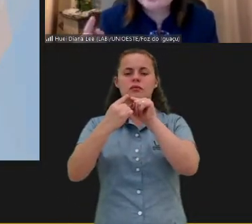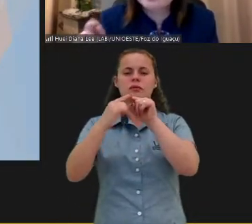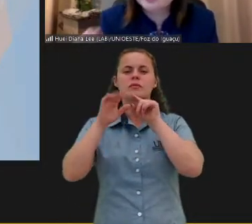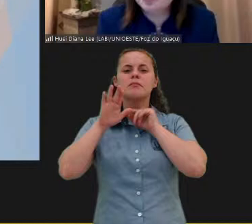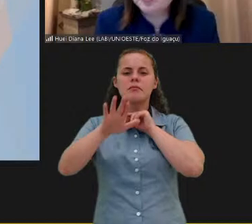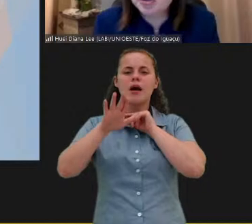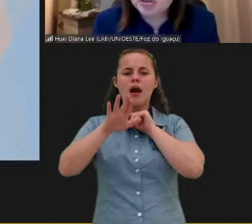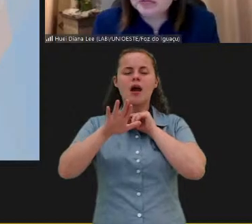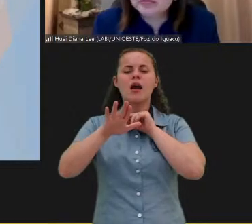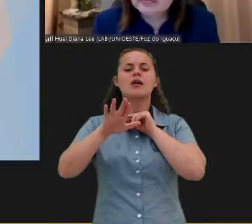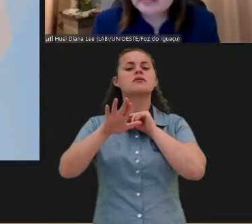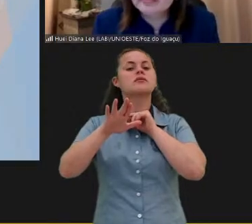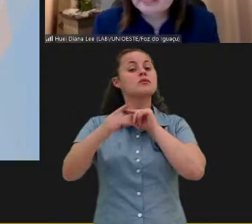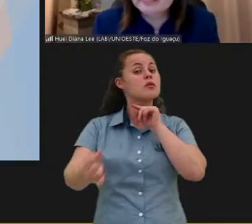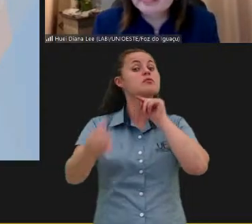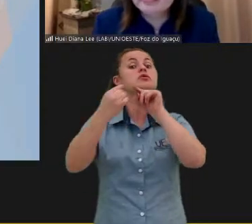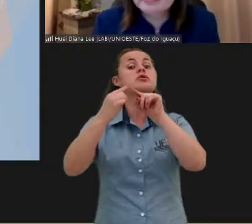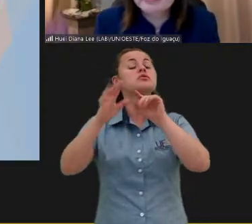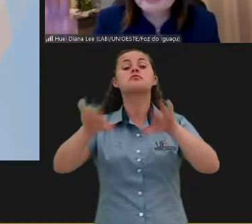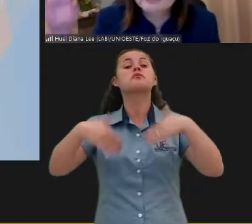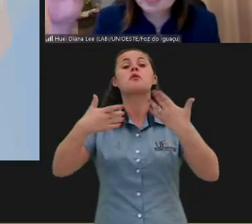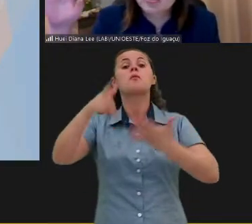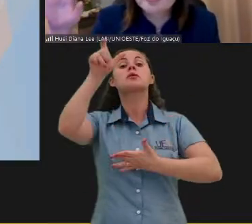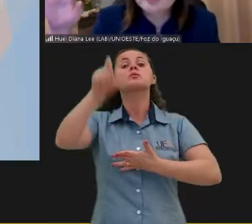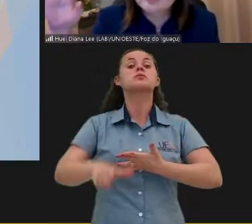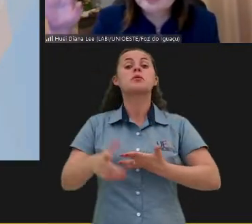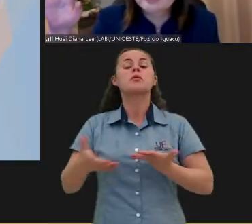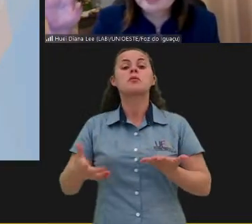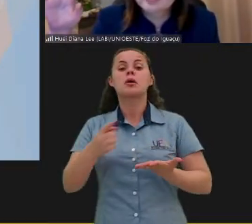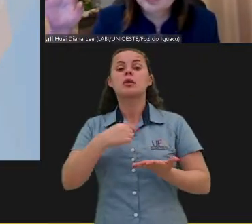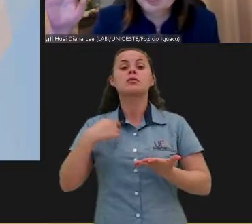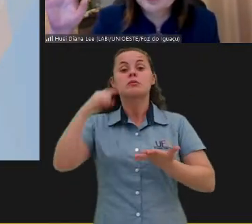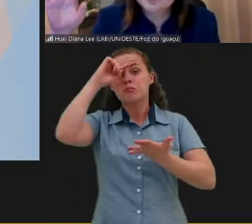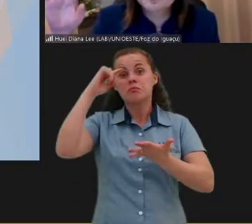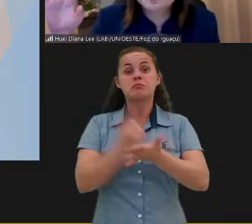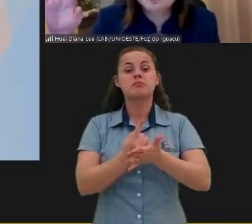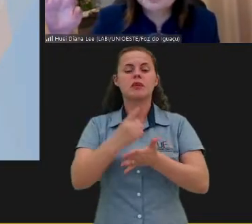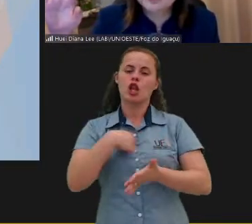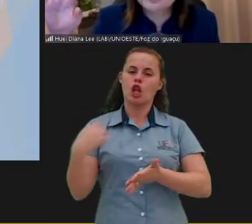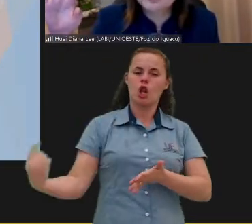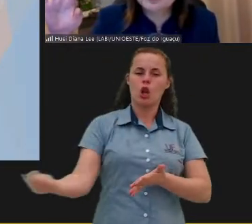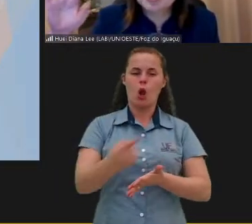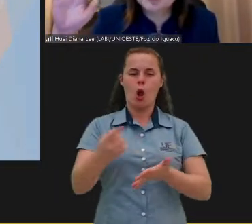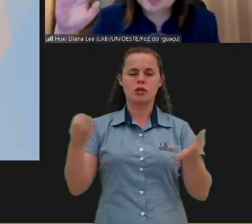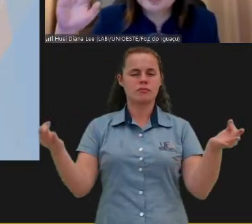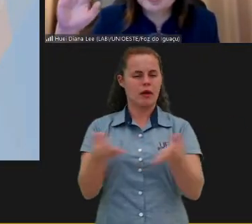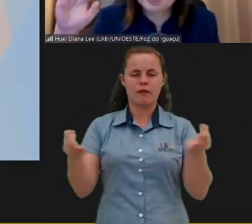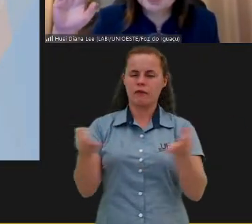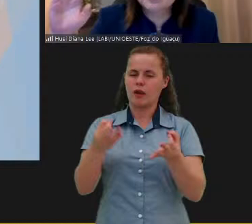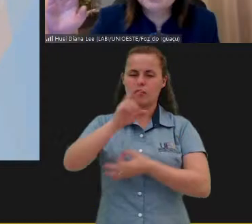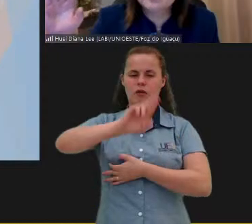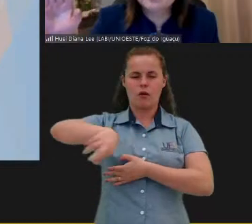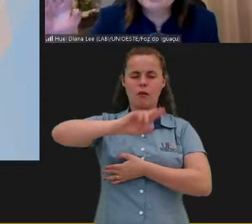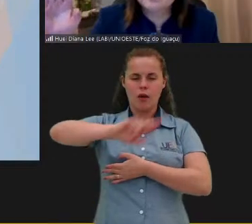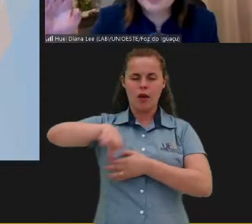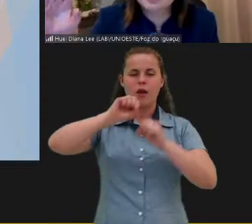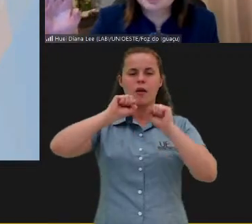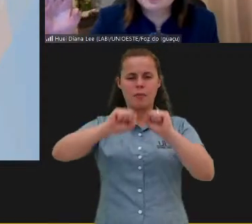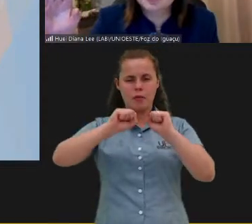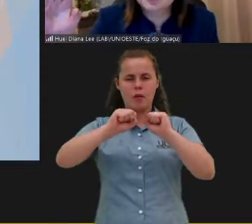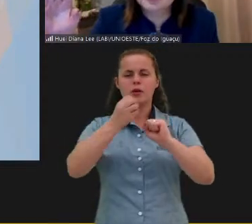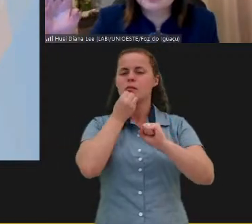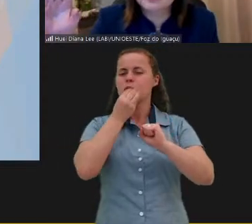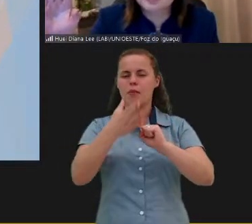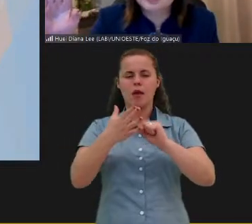quem define o objetivo? Nós. Nós não somos perfeitos. Pode ser que a gente não defina tão bem